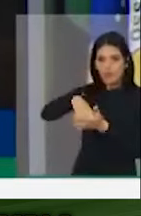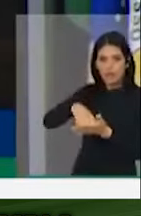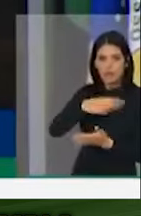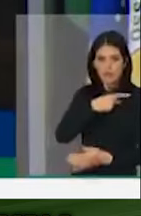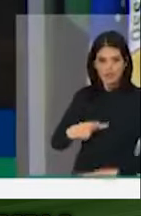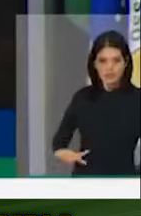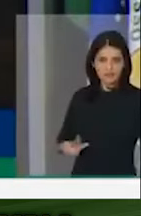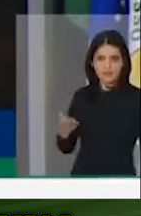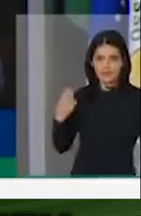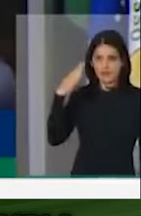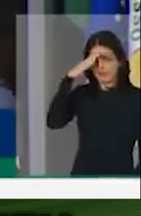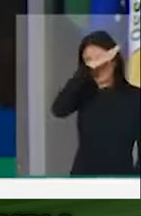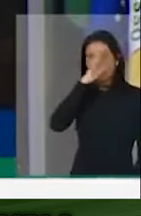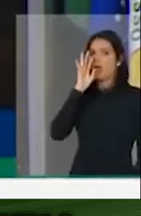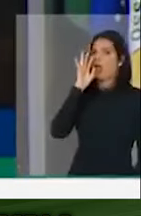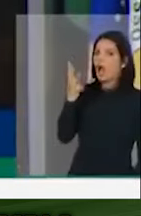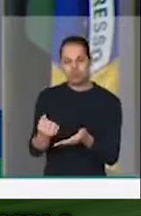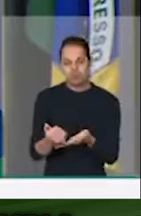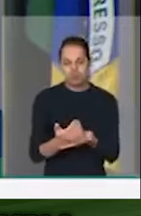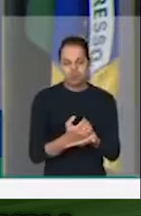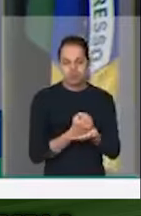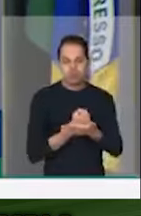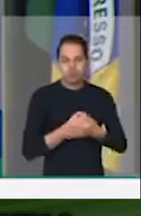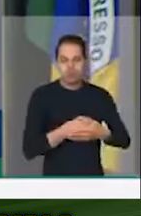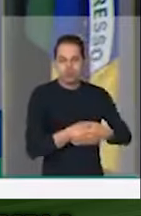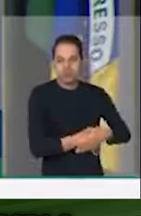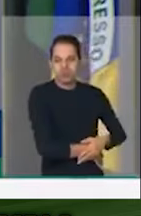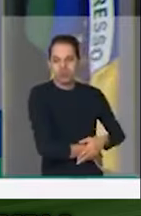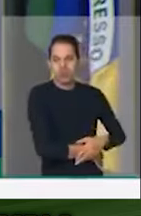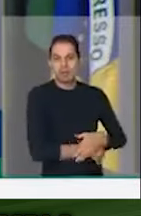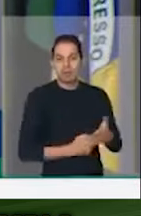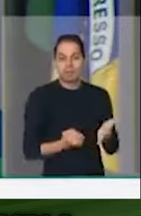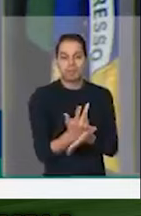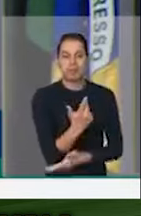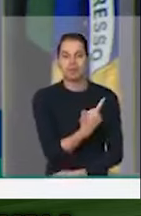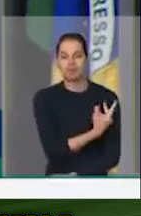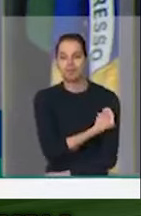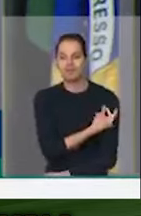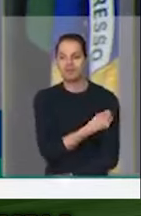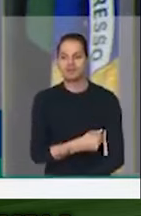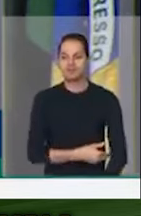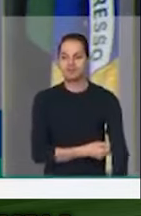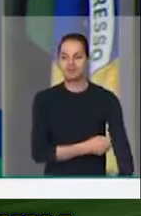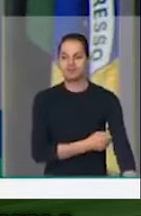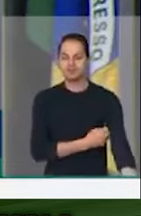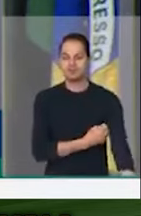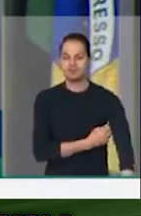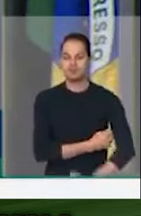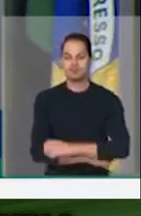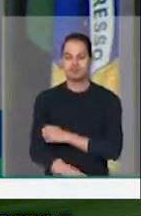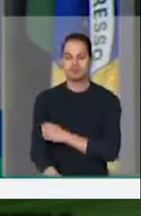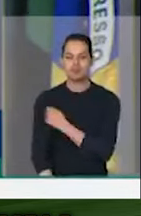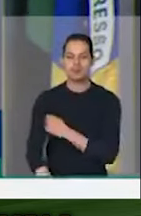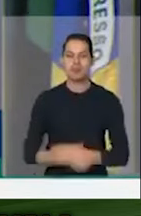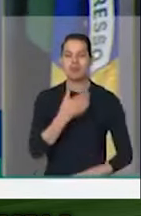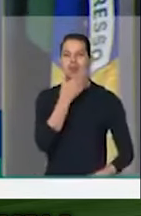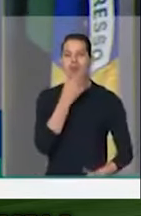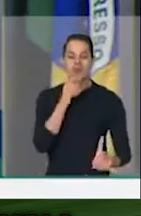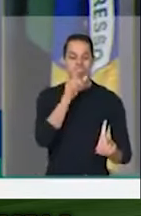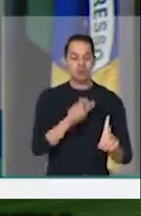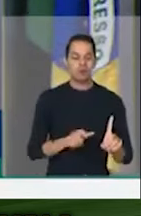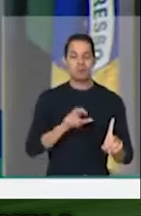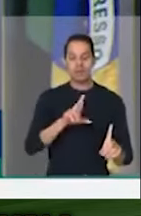para poder acusar falsamente o presidente. E aí o Renan Calheiros disse que já tem provas,